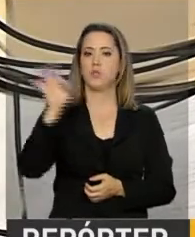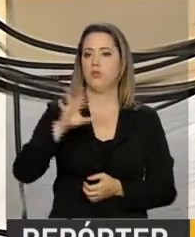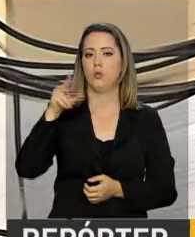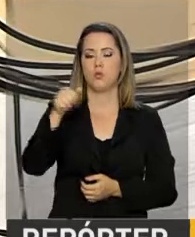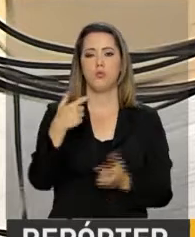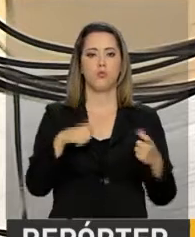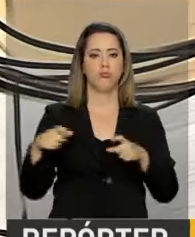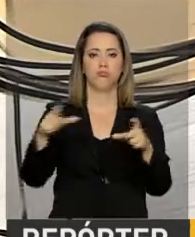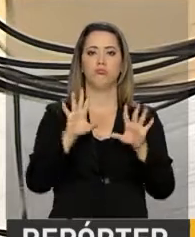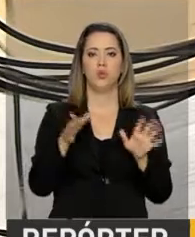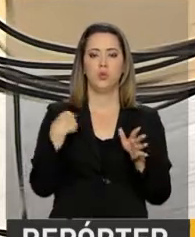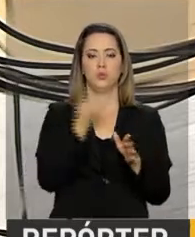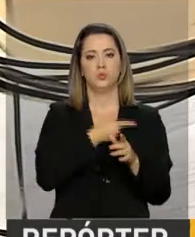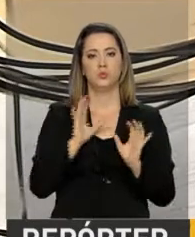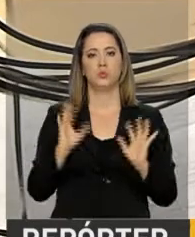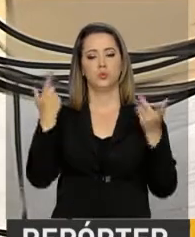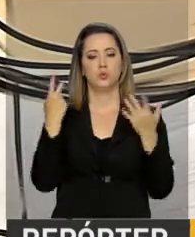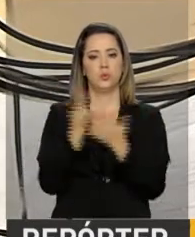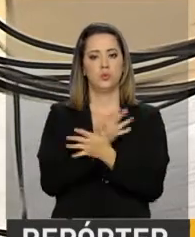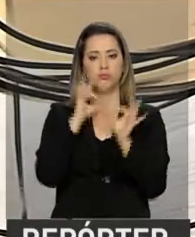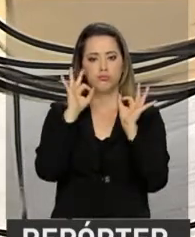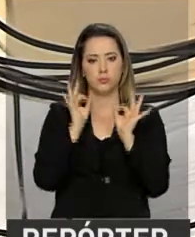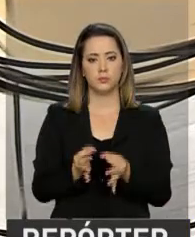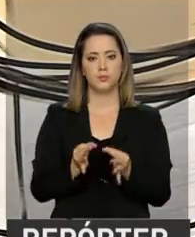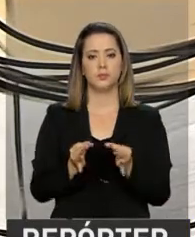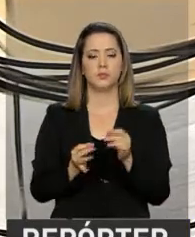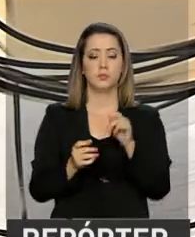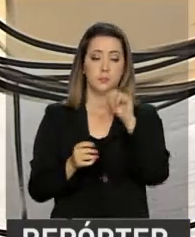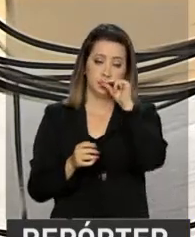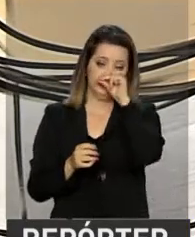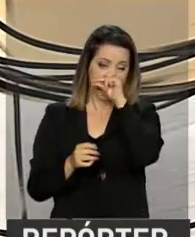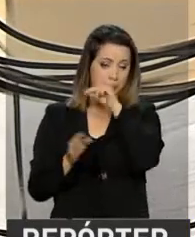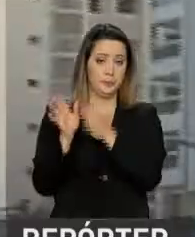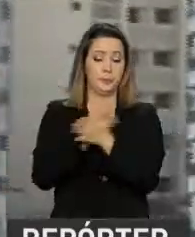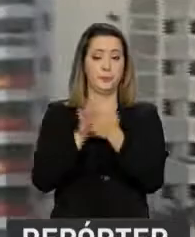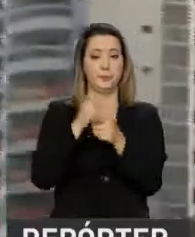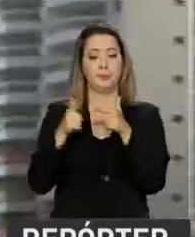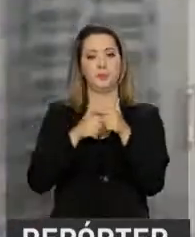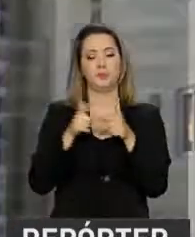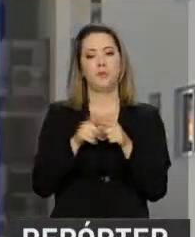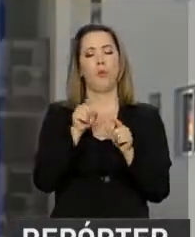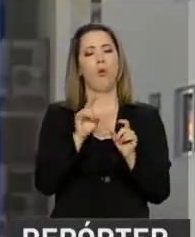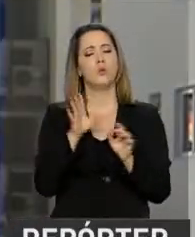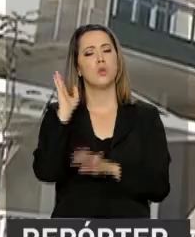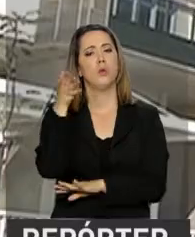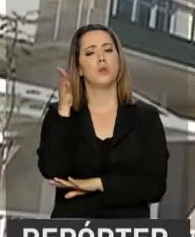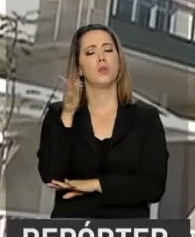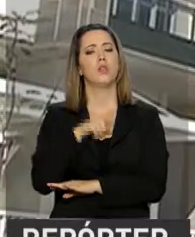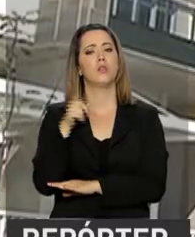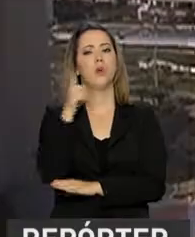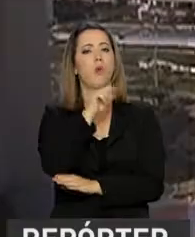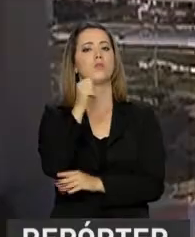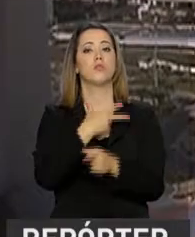os eventos que tiveram a humildade ocorreu sete anos sem nenhum tipo de problema e não foi só o setor hoteleiro que saiu